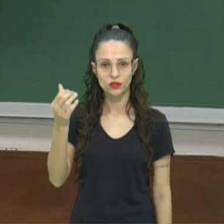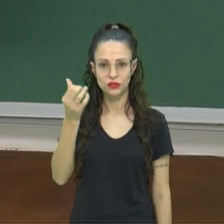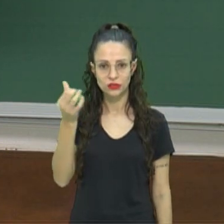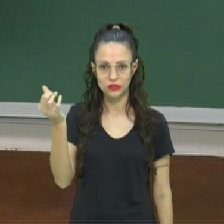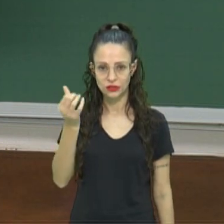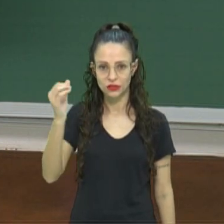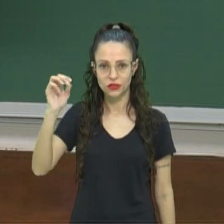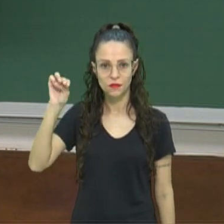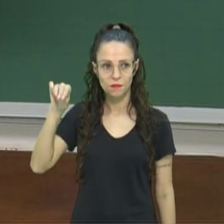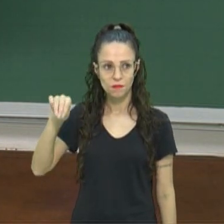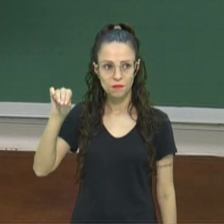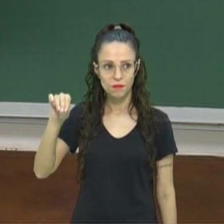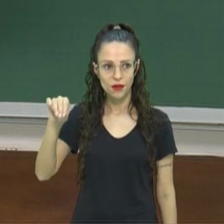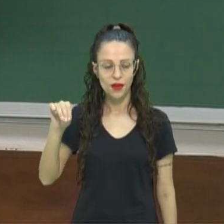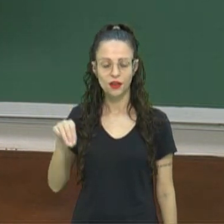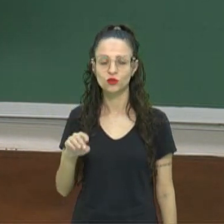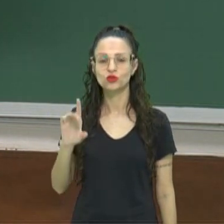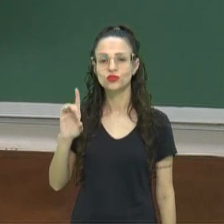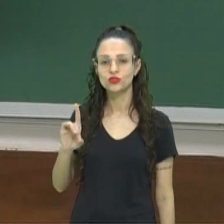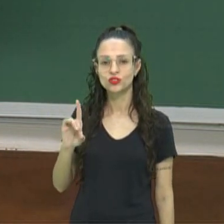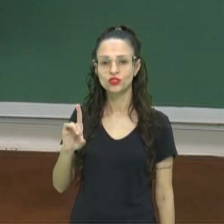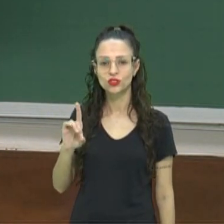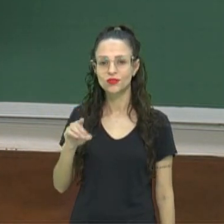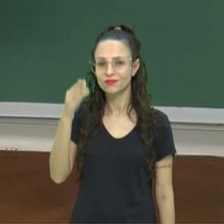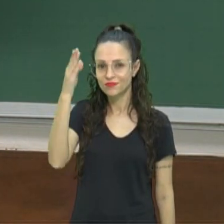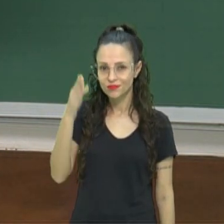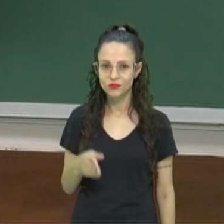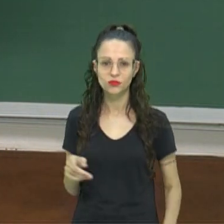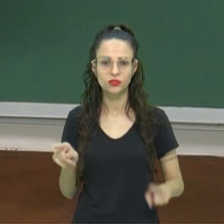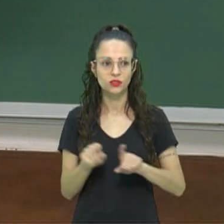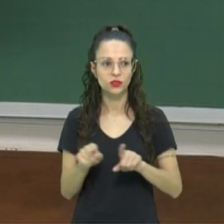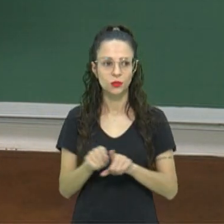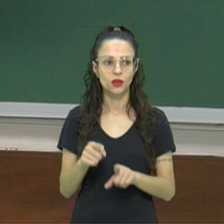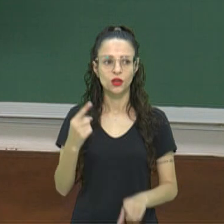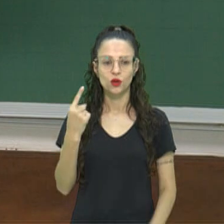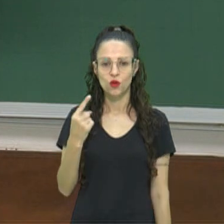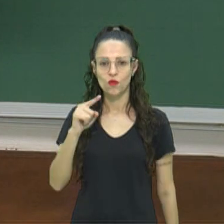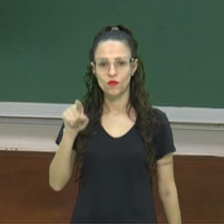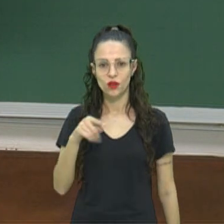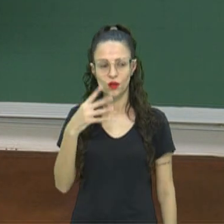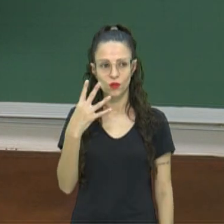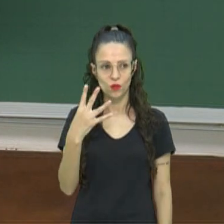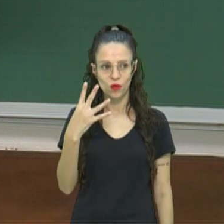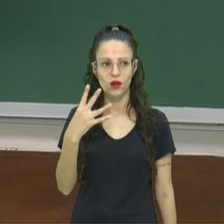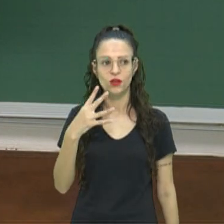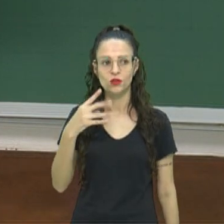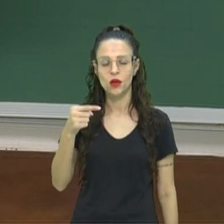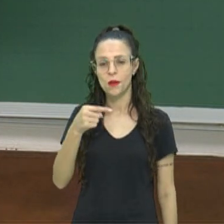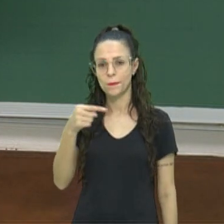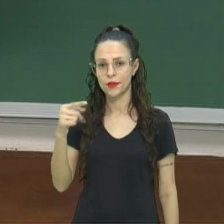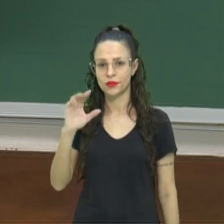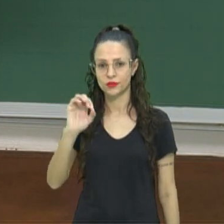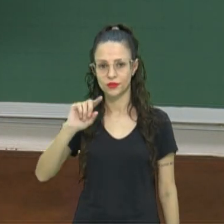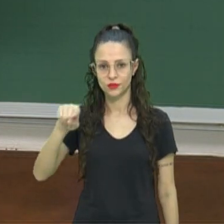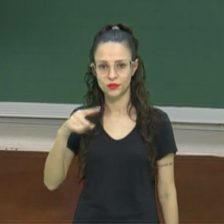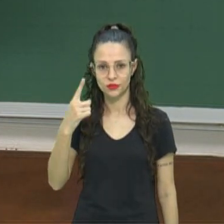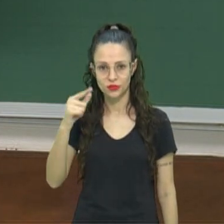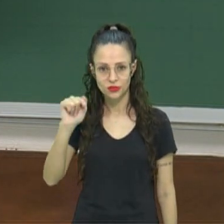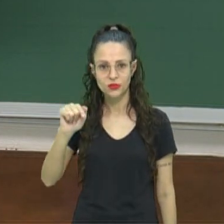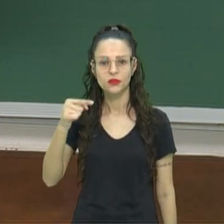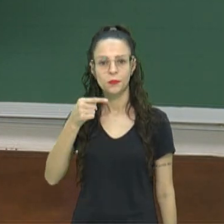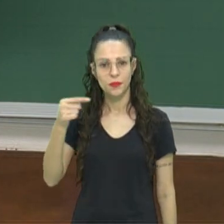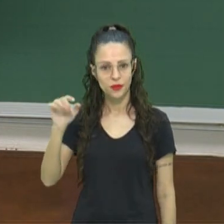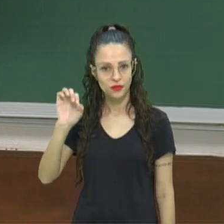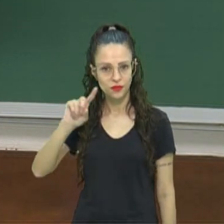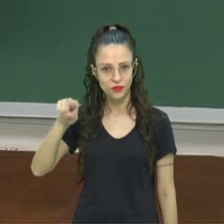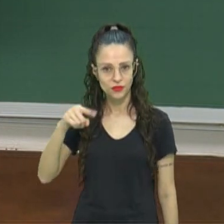1,66 metros. E a diagonal menor é a mesma coisa, 1,40 m, tirando os dois pedaços de 17 centímetros,